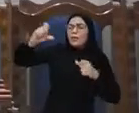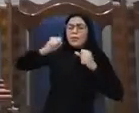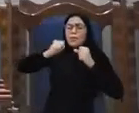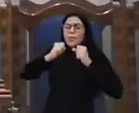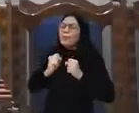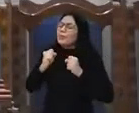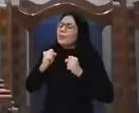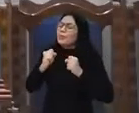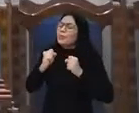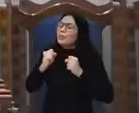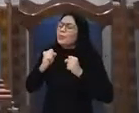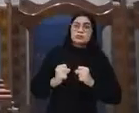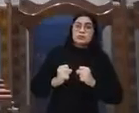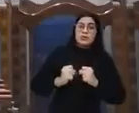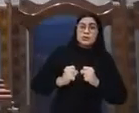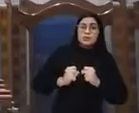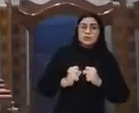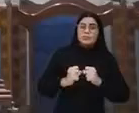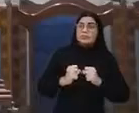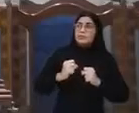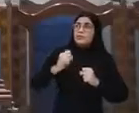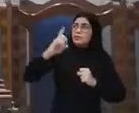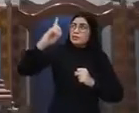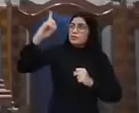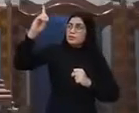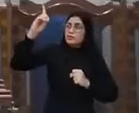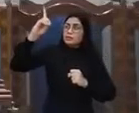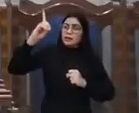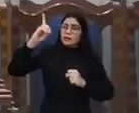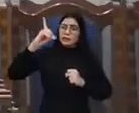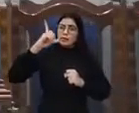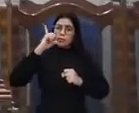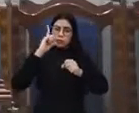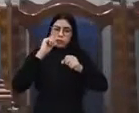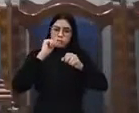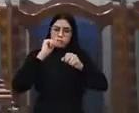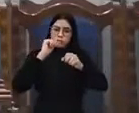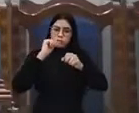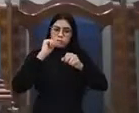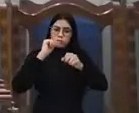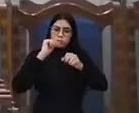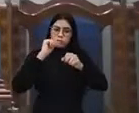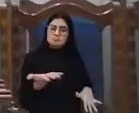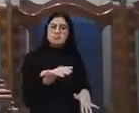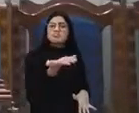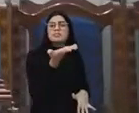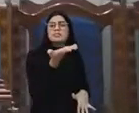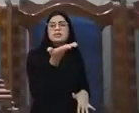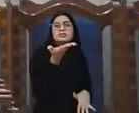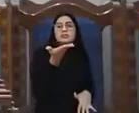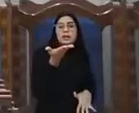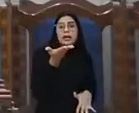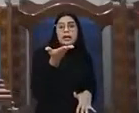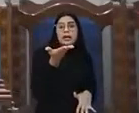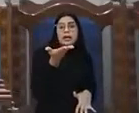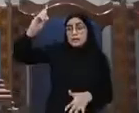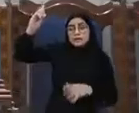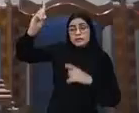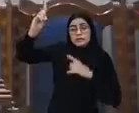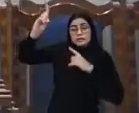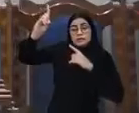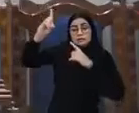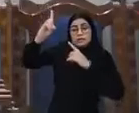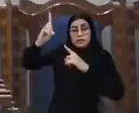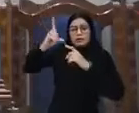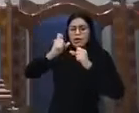poderoso, que Ele tem os oceanos na palma das suas mãos. irmãos. Esse Deus, ele é tão